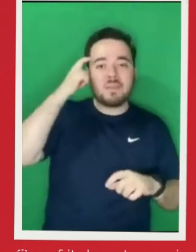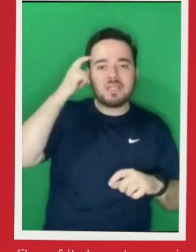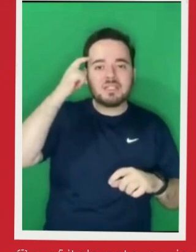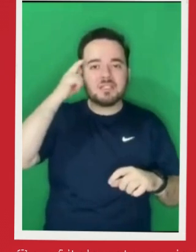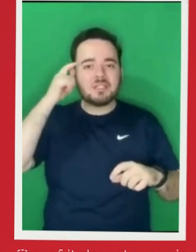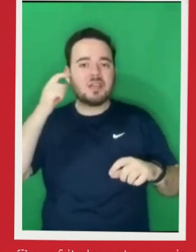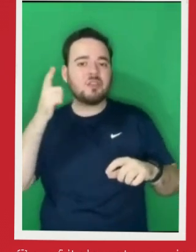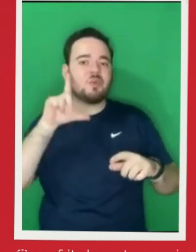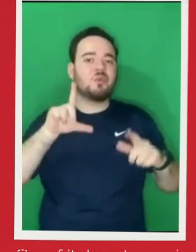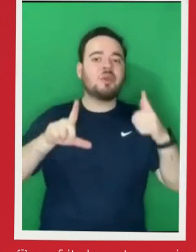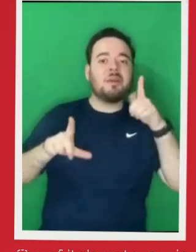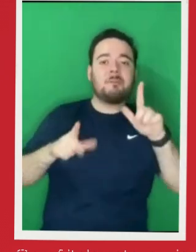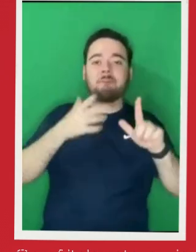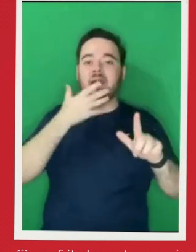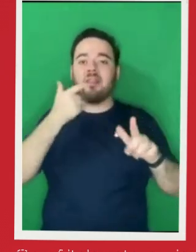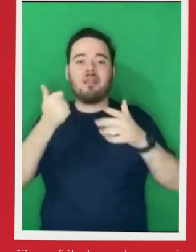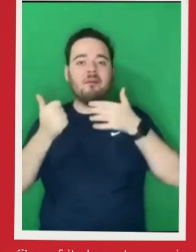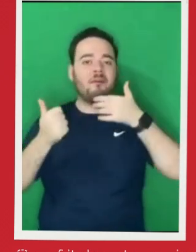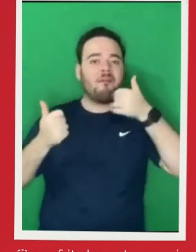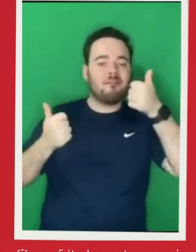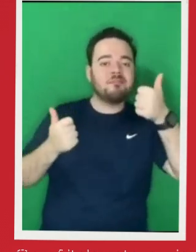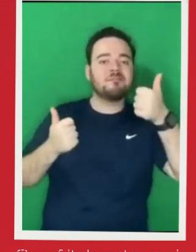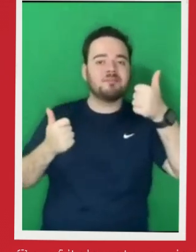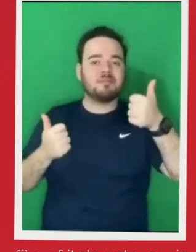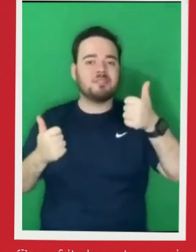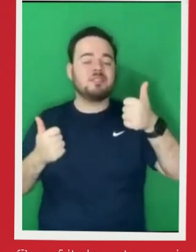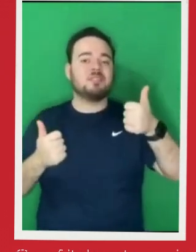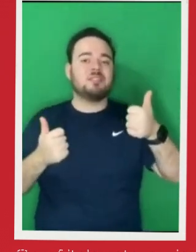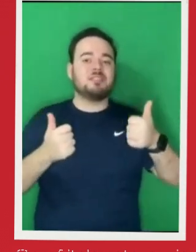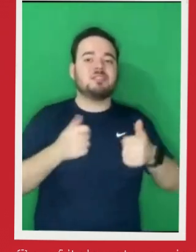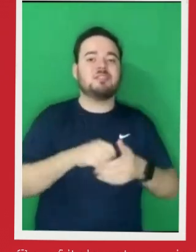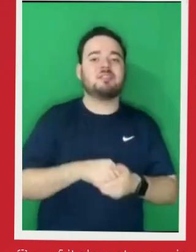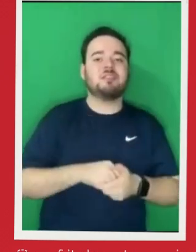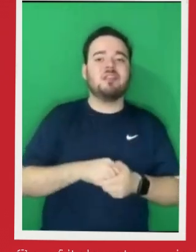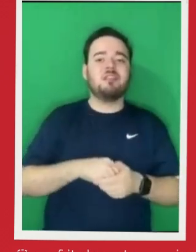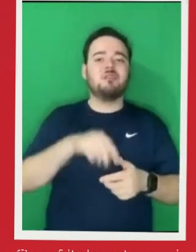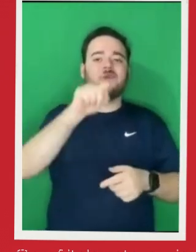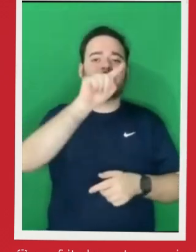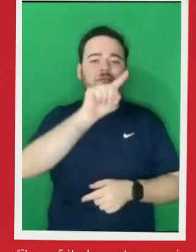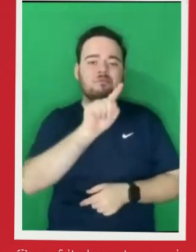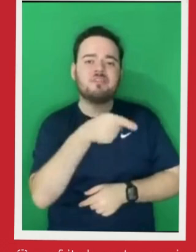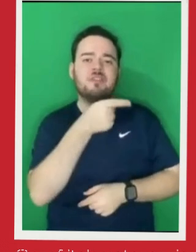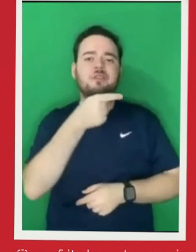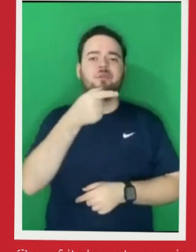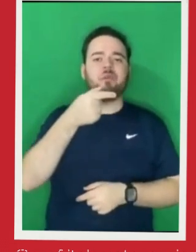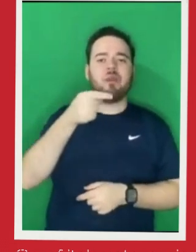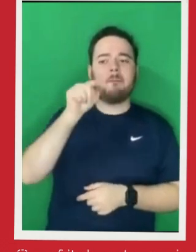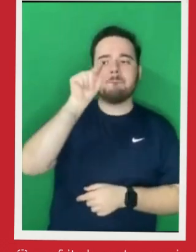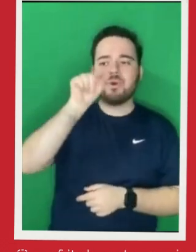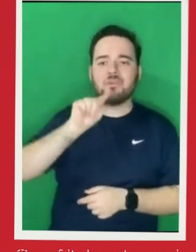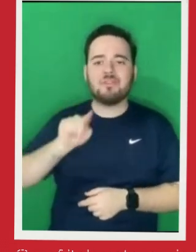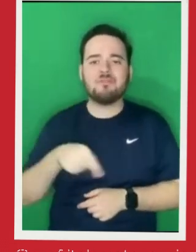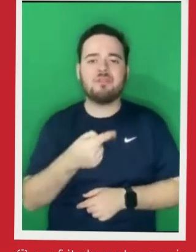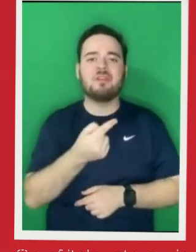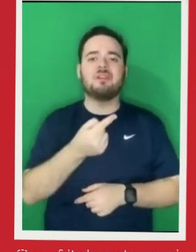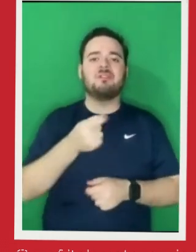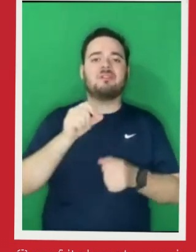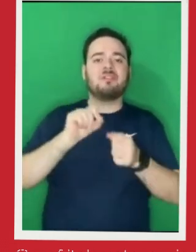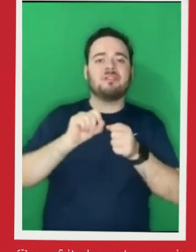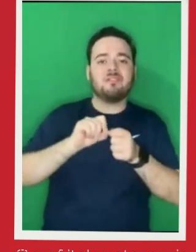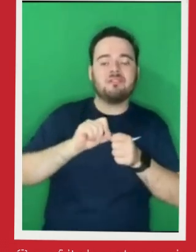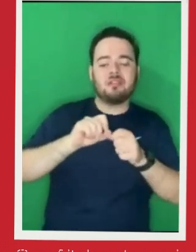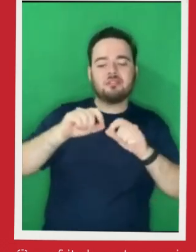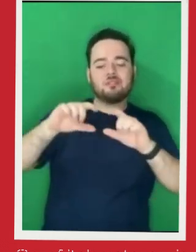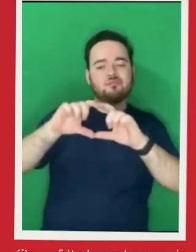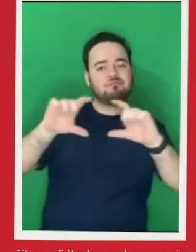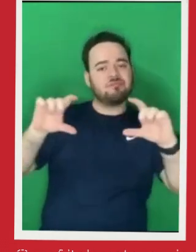pensar a pontuação, o lugar do ponto, um ponto vírgula, aquela vírgula inglesa, ou travessão, o momento em que você faz um parágrafo, você faz